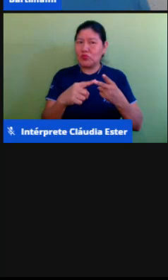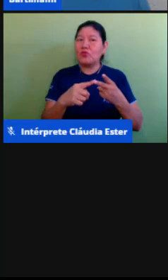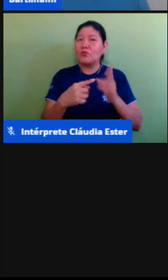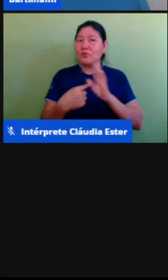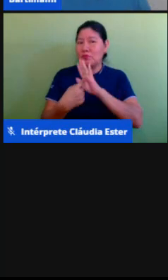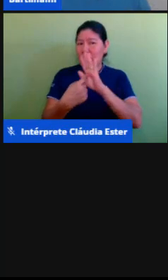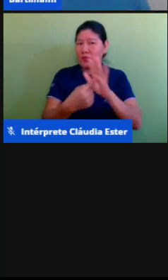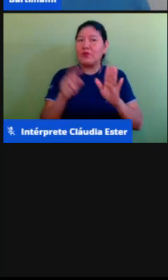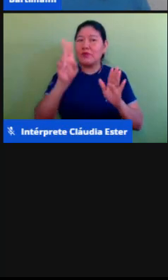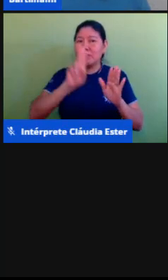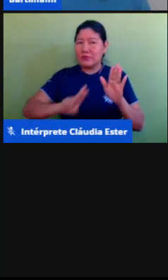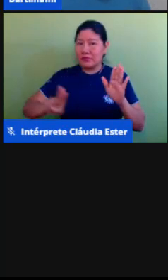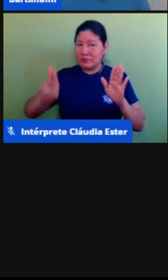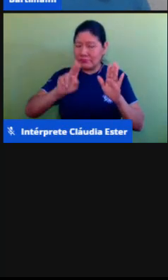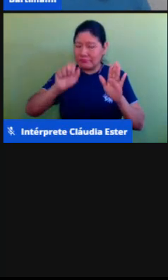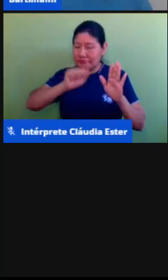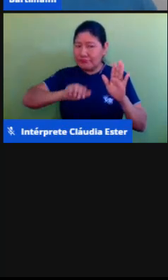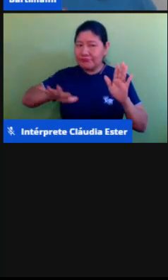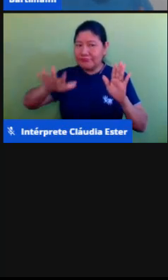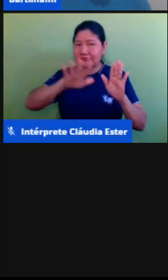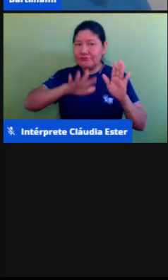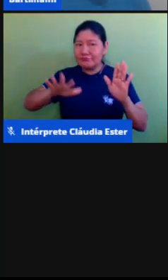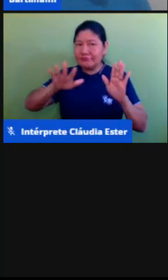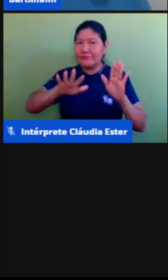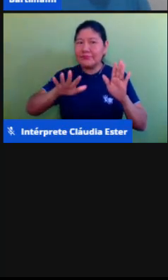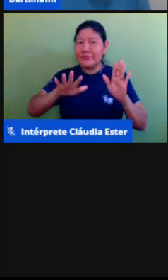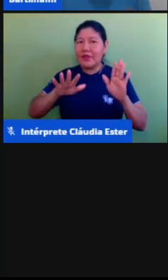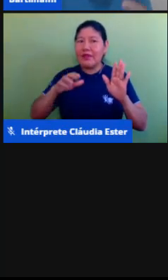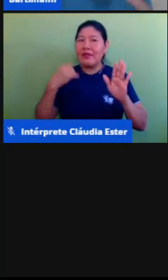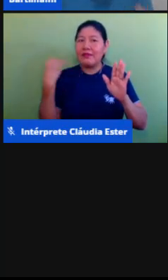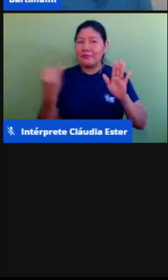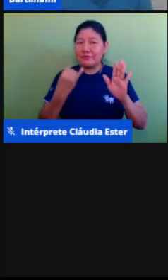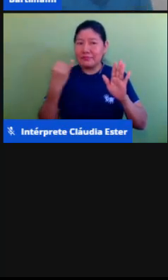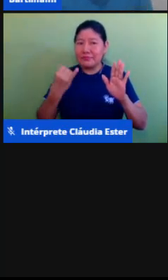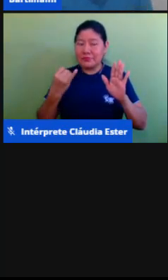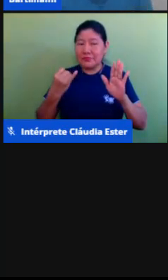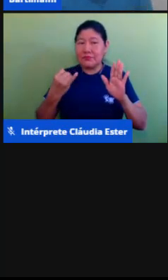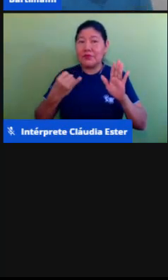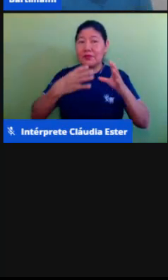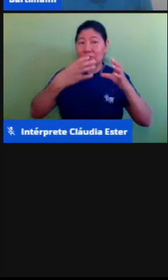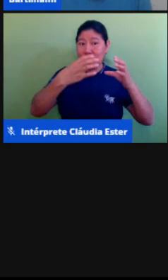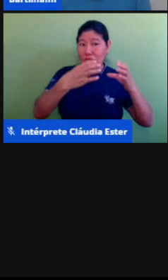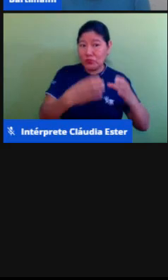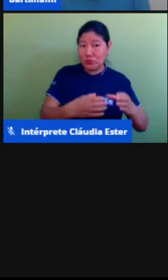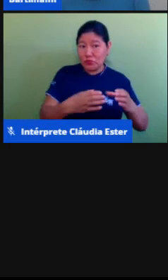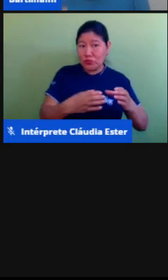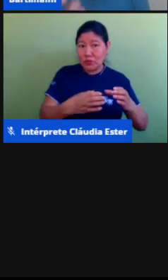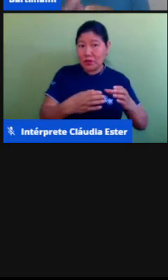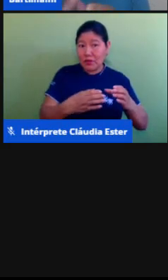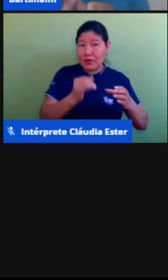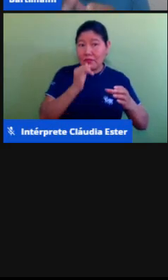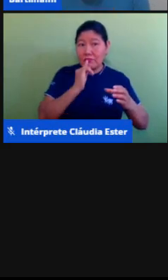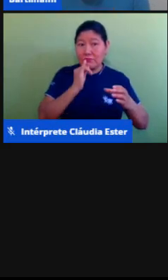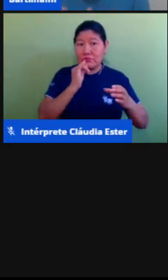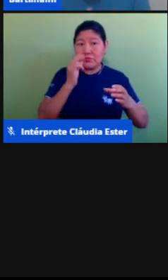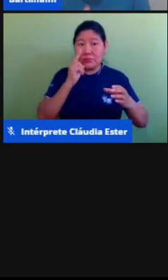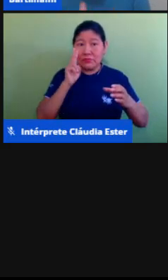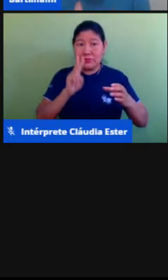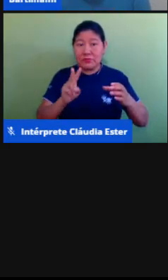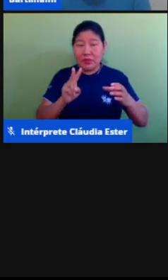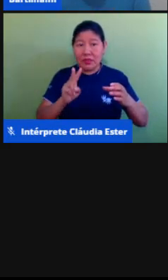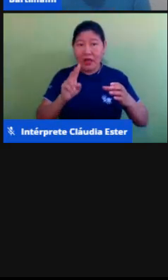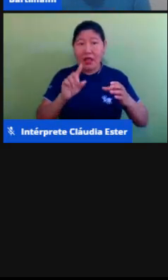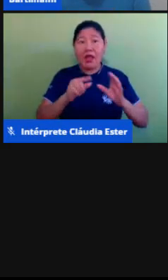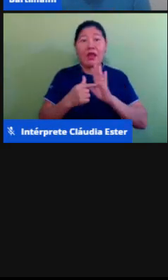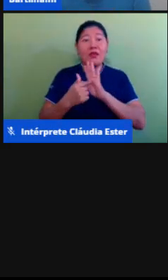uso daquela determinada porção do espaço, mais especificamente daquele pixel. Tá? Então, aquela porção